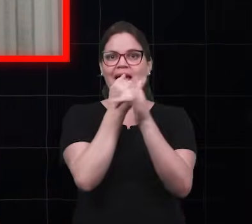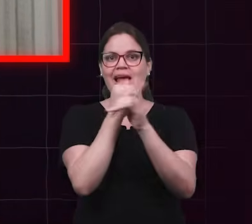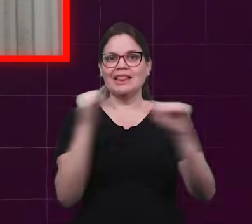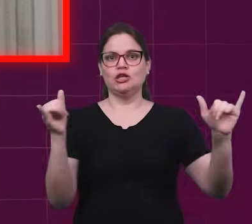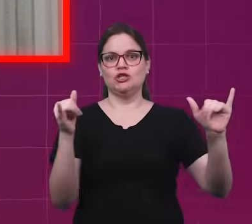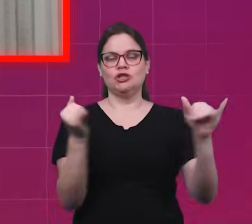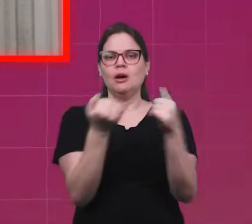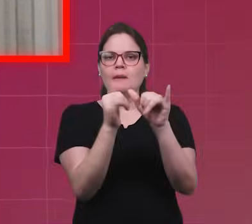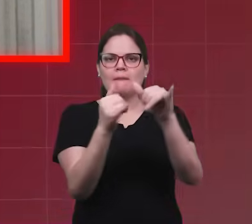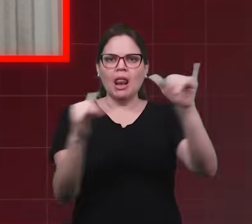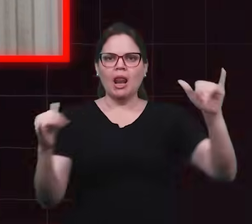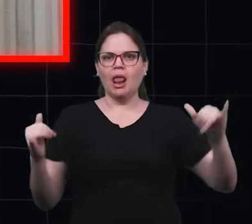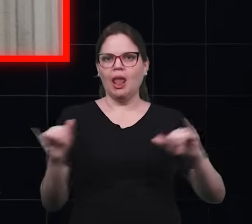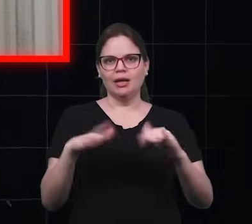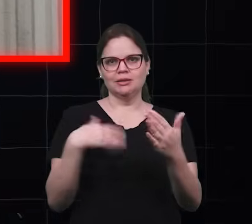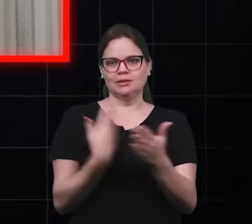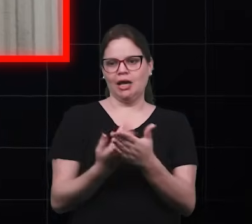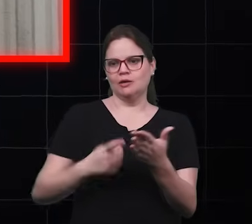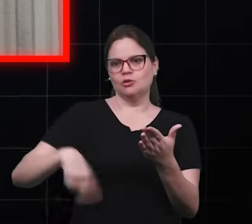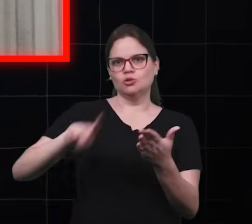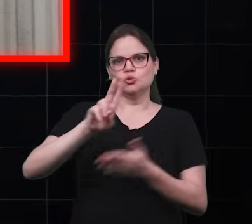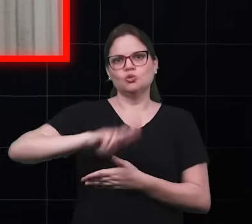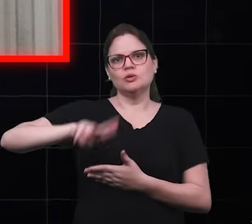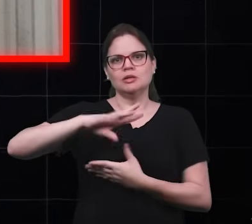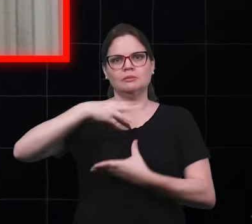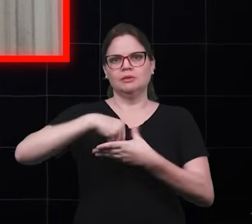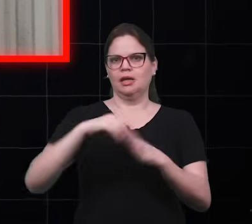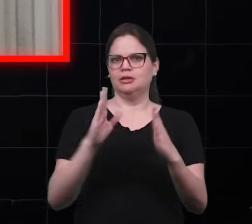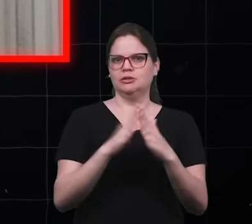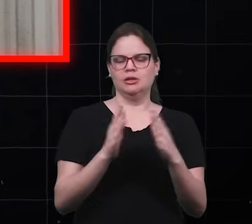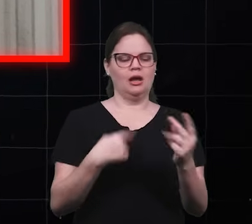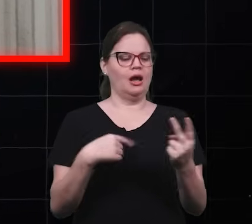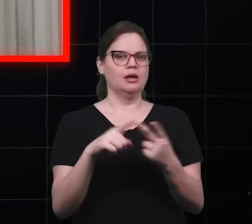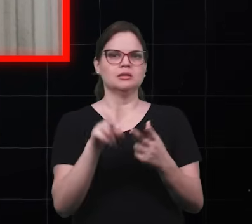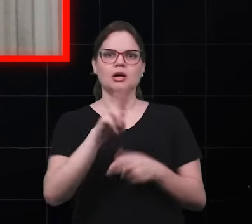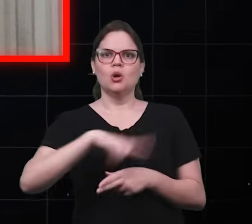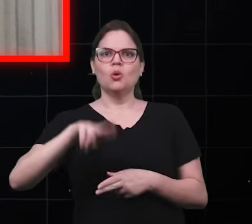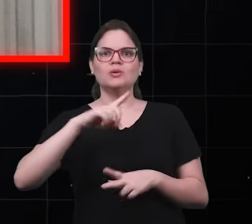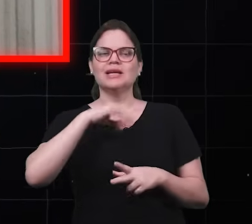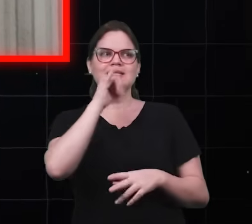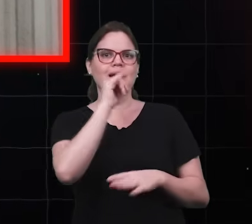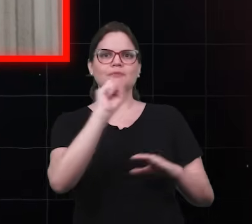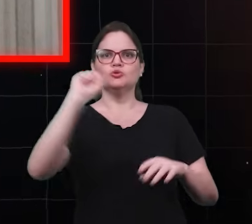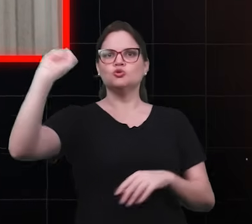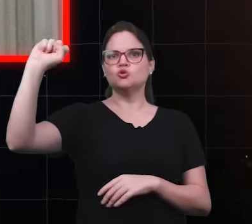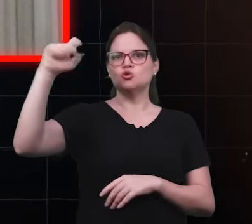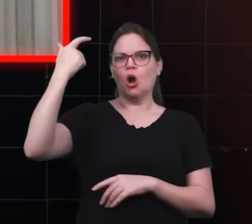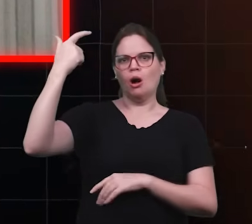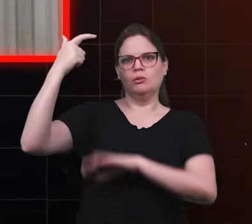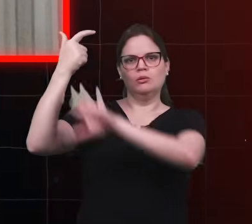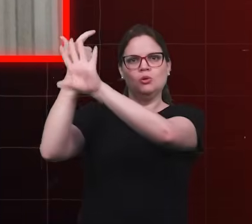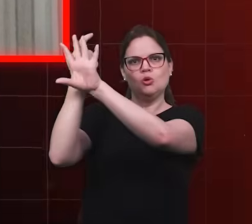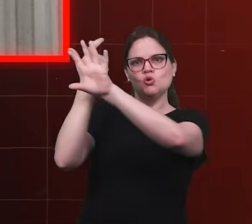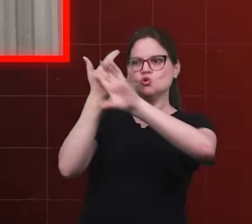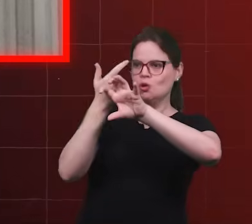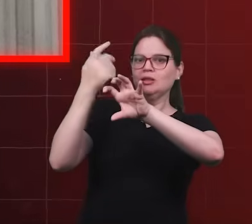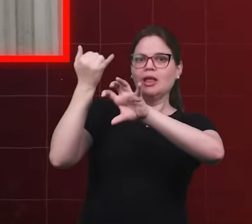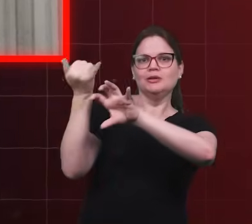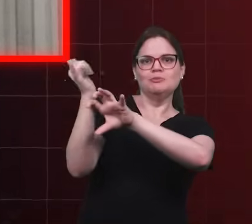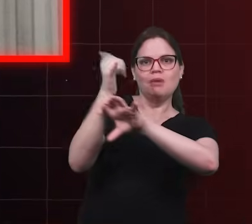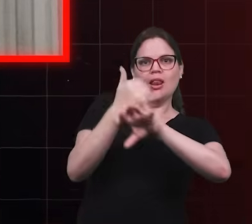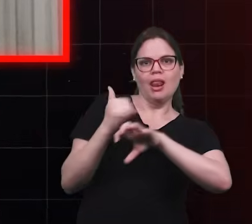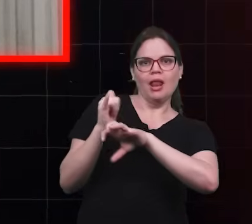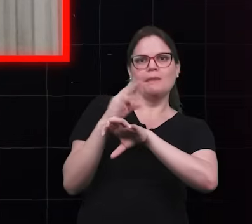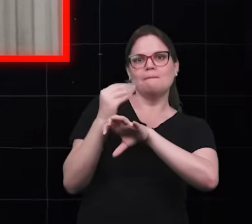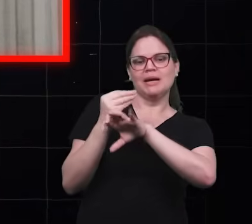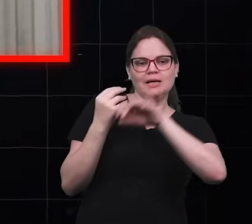para hoje, né? Nossos lares, nossas casas usam energia solar para produzir energia